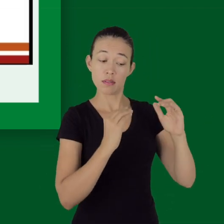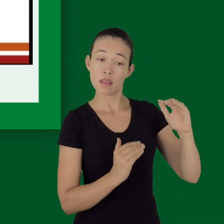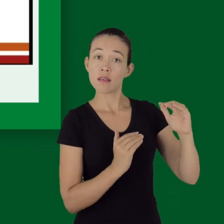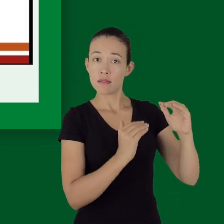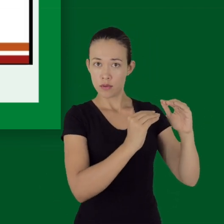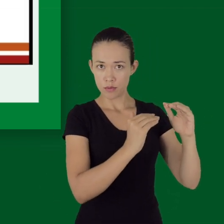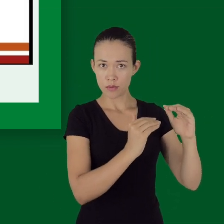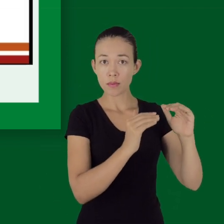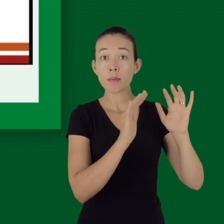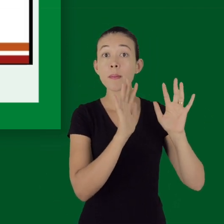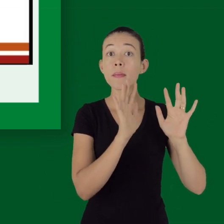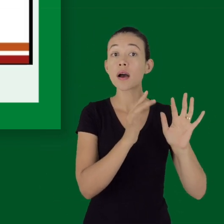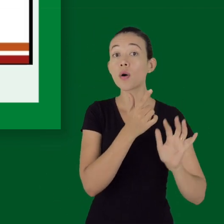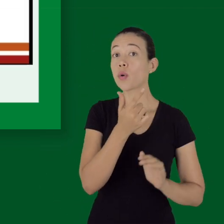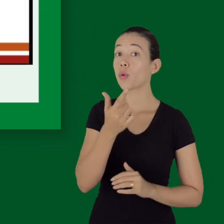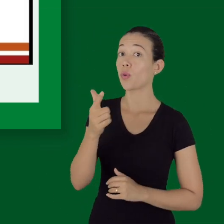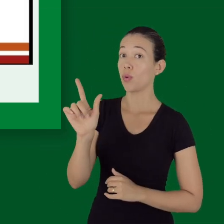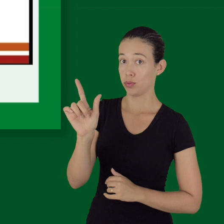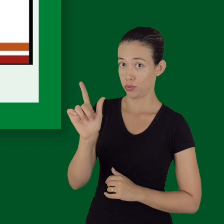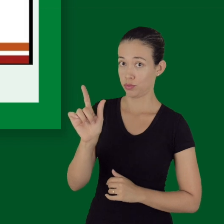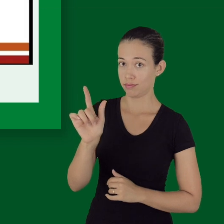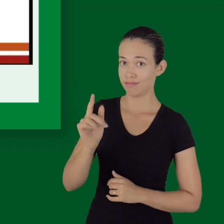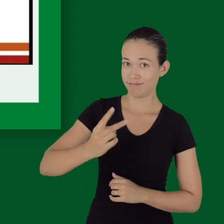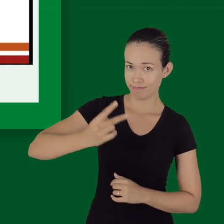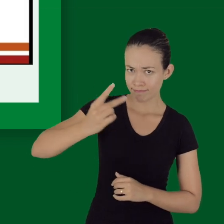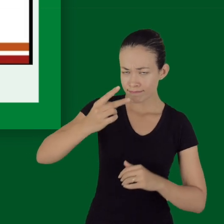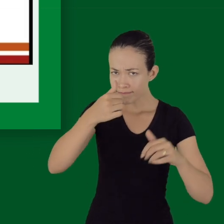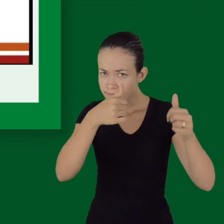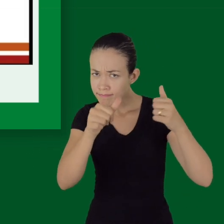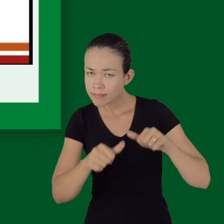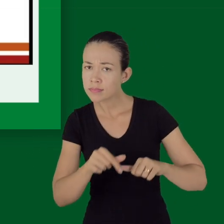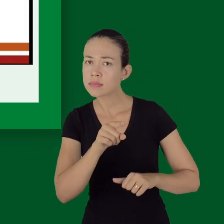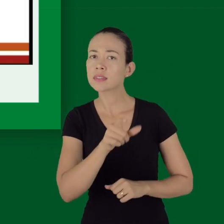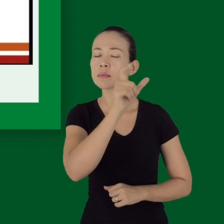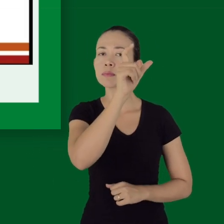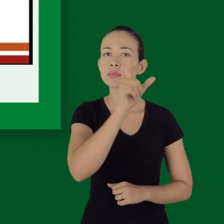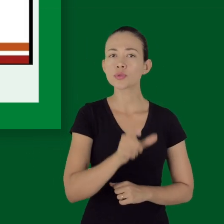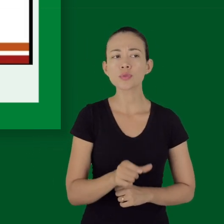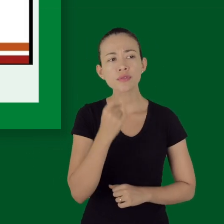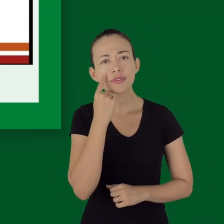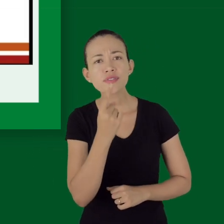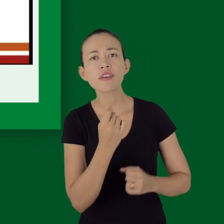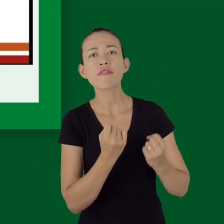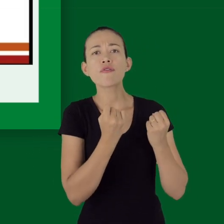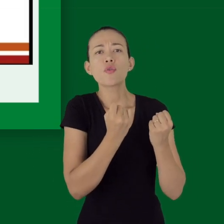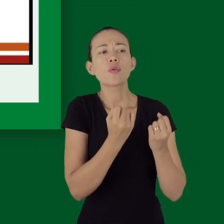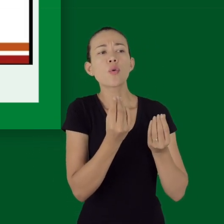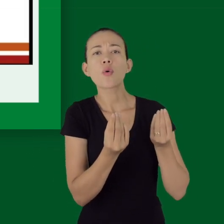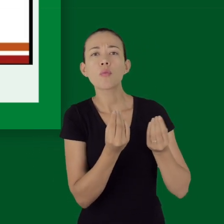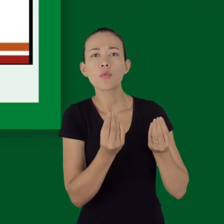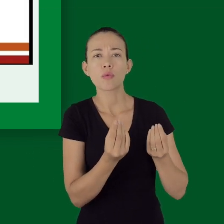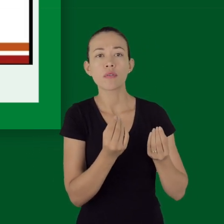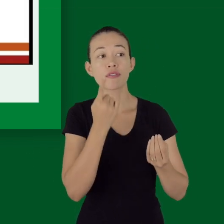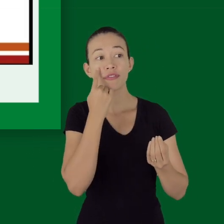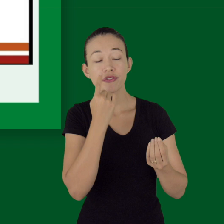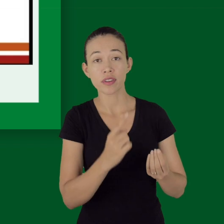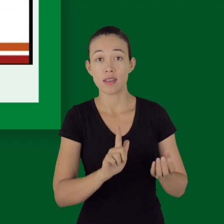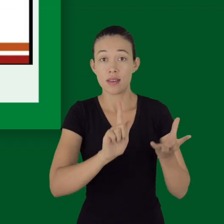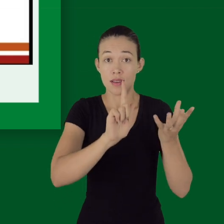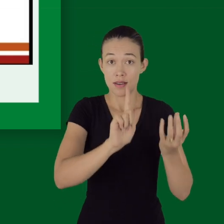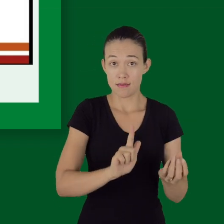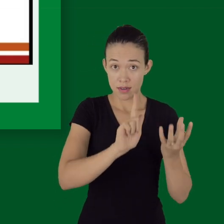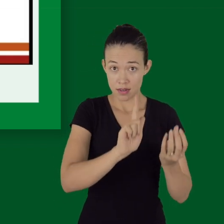trabalhar contra ou a favor da gravidade. Então, se o indivíduo ele tem paralisia total, não movimenta, eu não